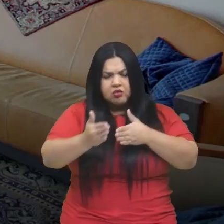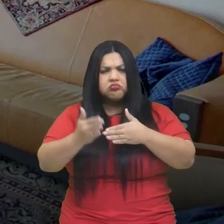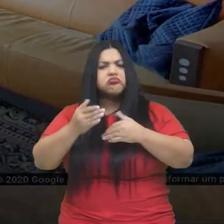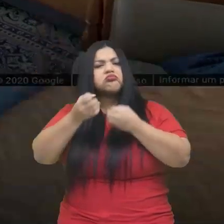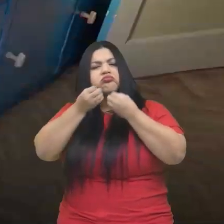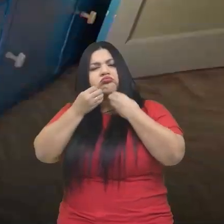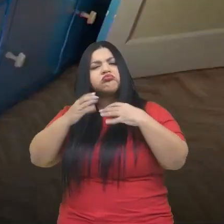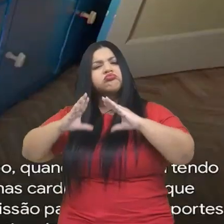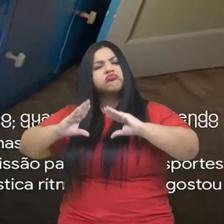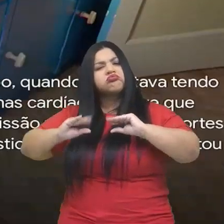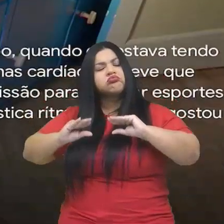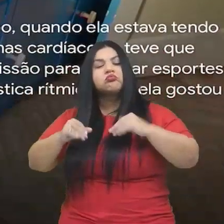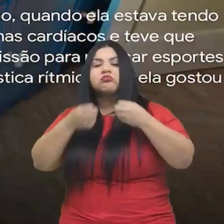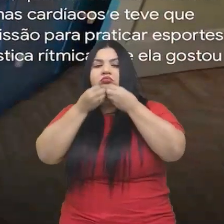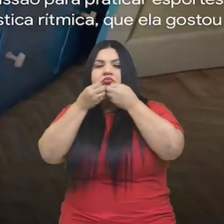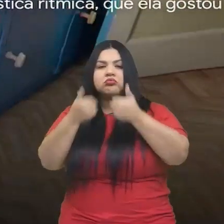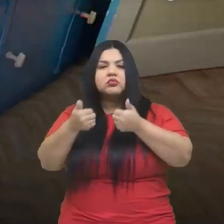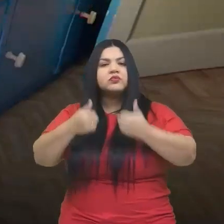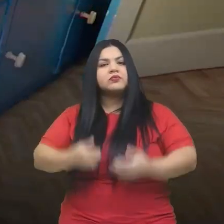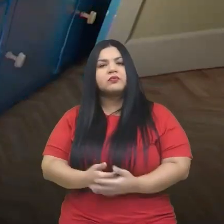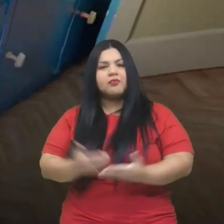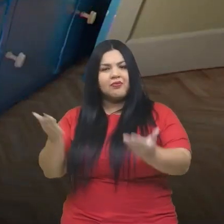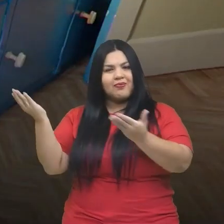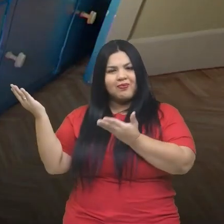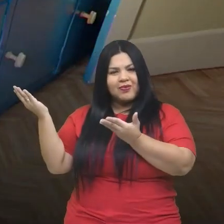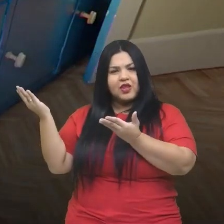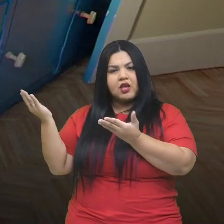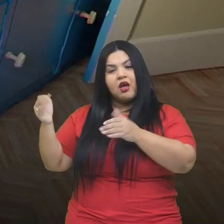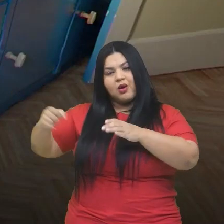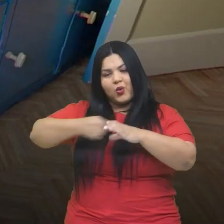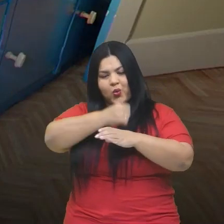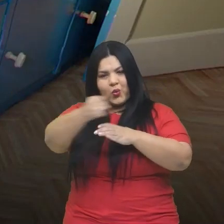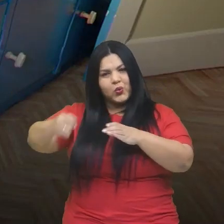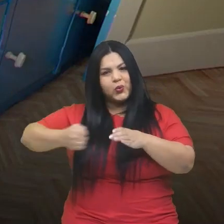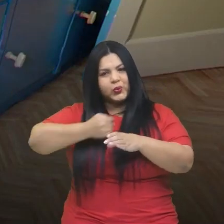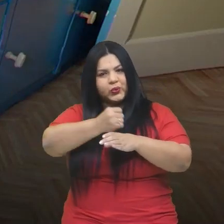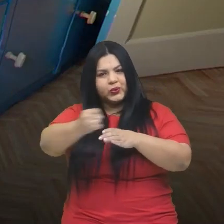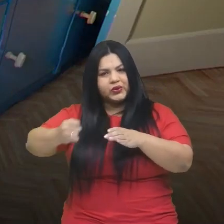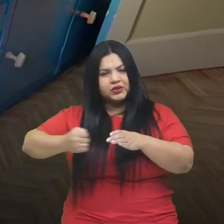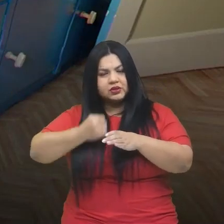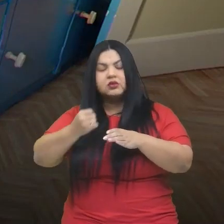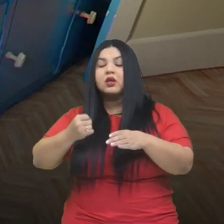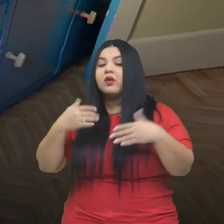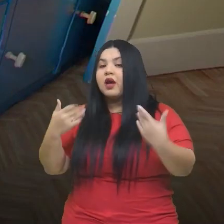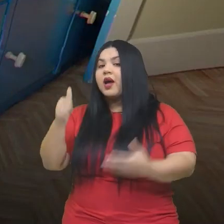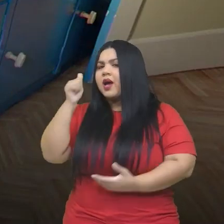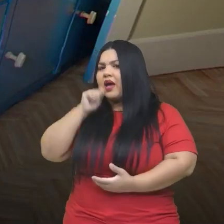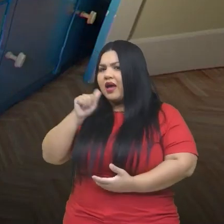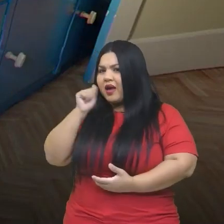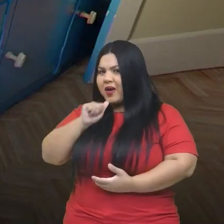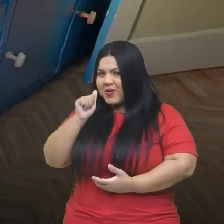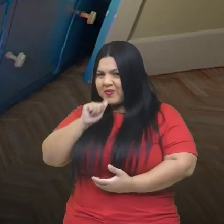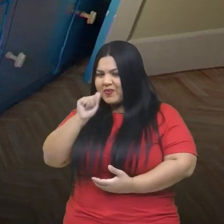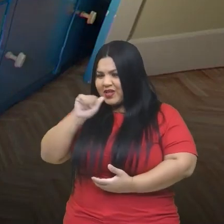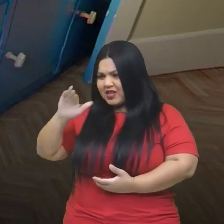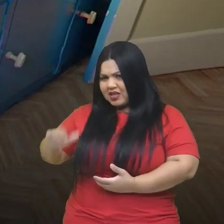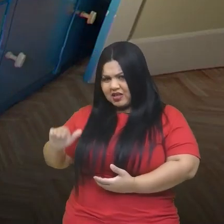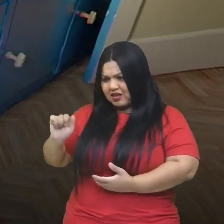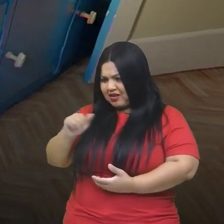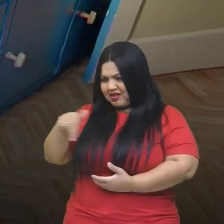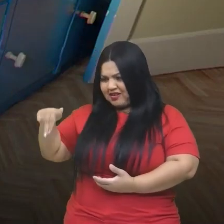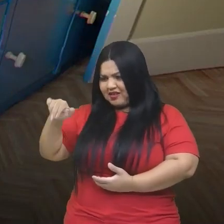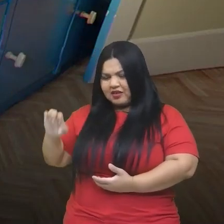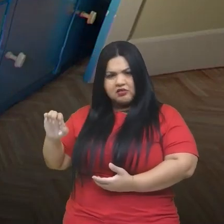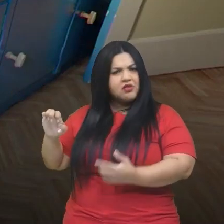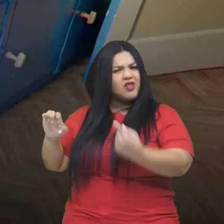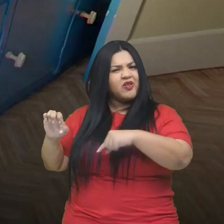na casa. E aqui, ó, a imagem da cozinha. A Anne, não era uma criança muito forte, de acordo aqui com o texto,